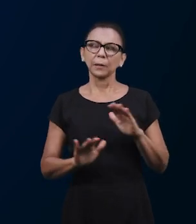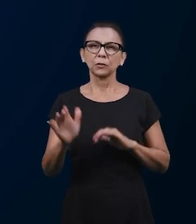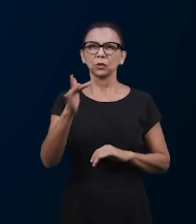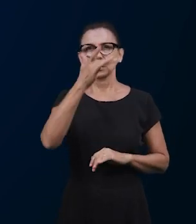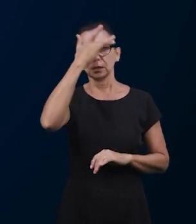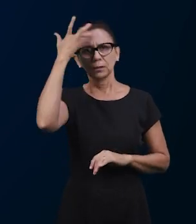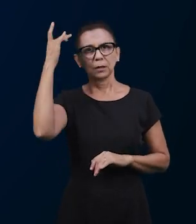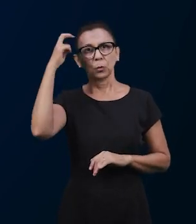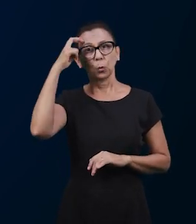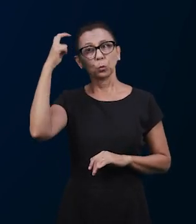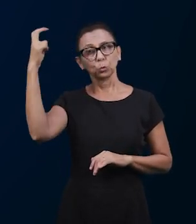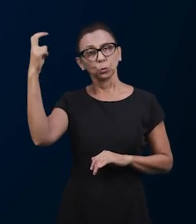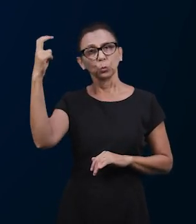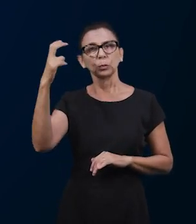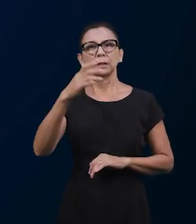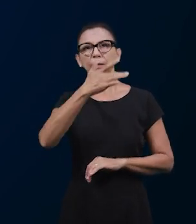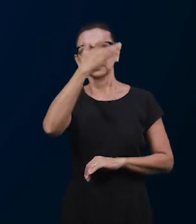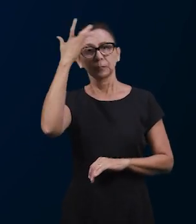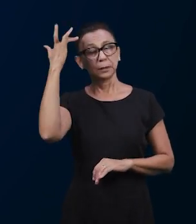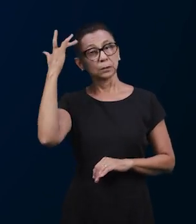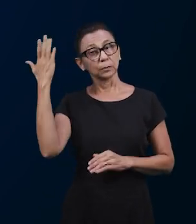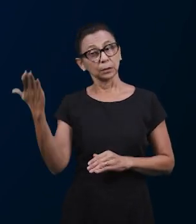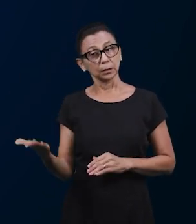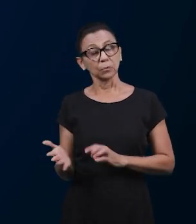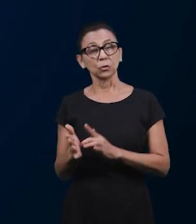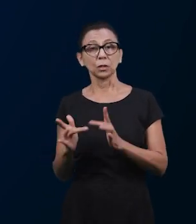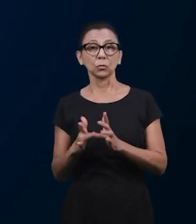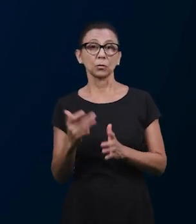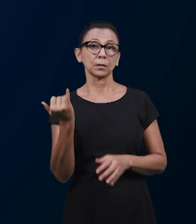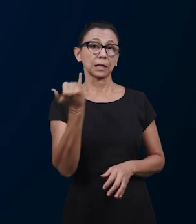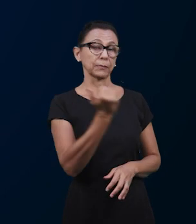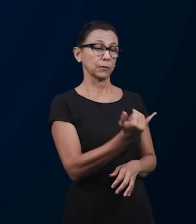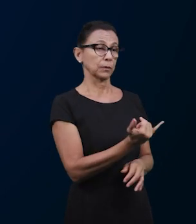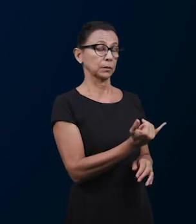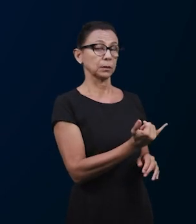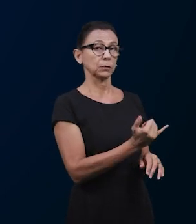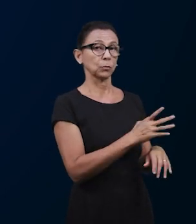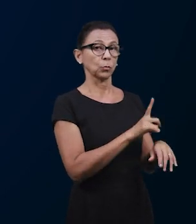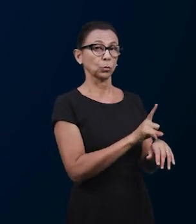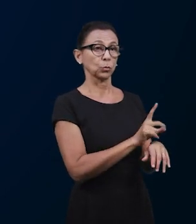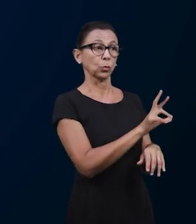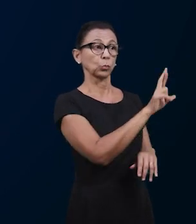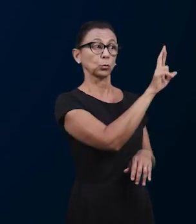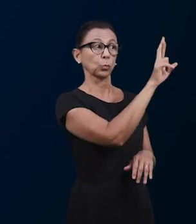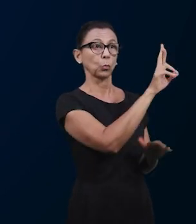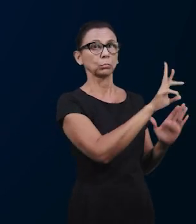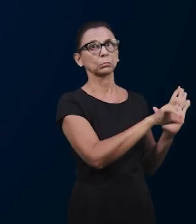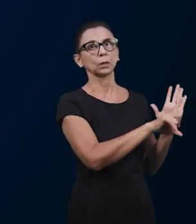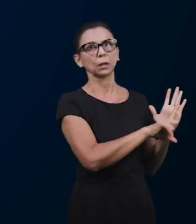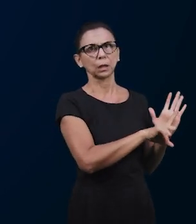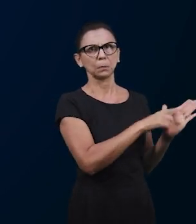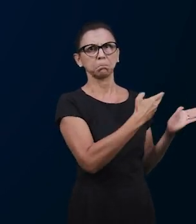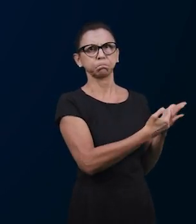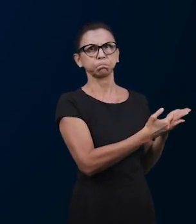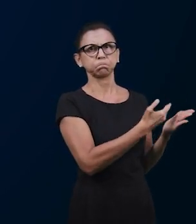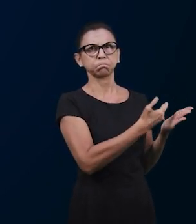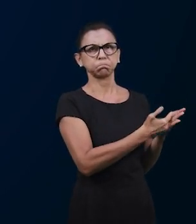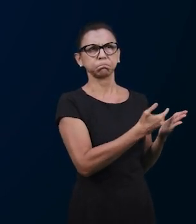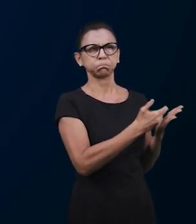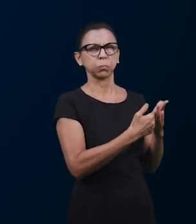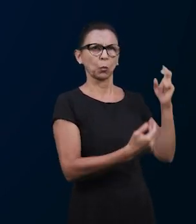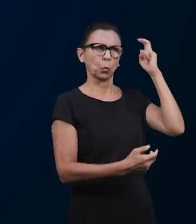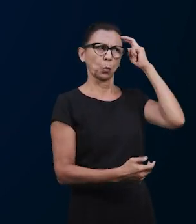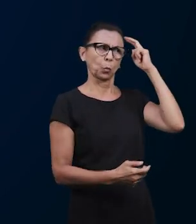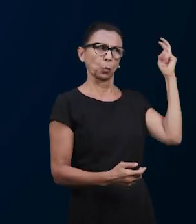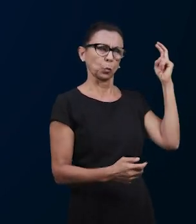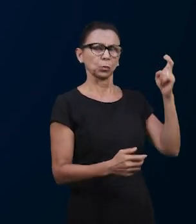estava ensinando. Então ele estava falando com um doutor da lei. Então ele conhecia muito a lei, ele era um estudioso. Então o que